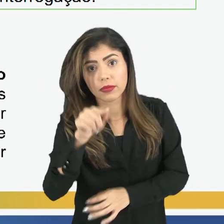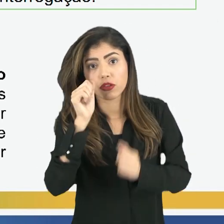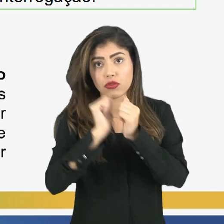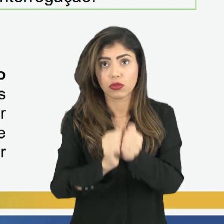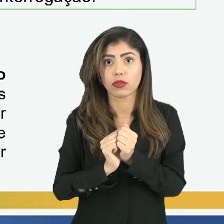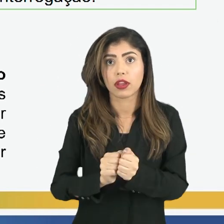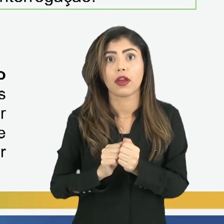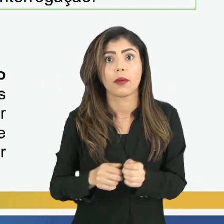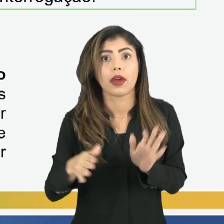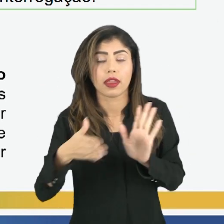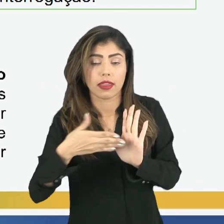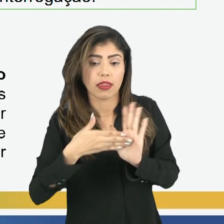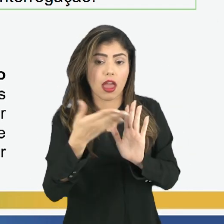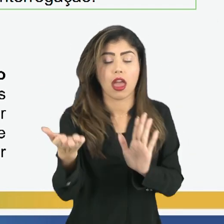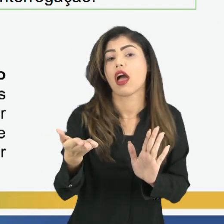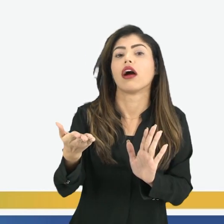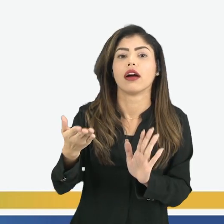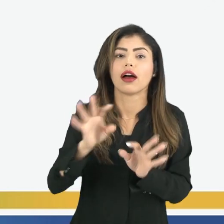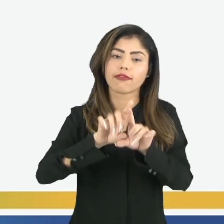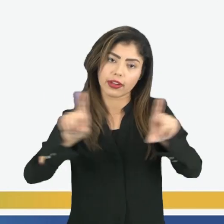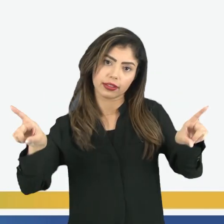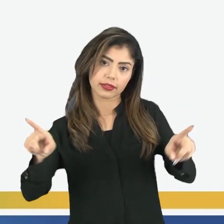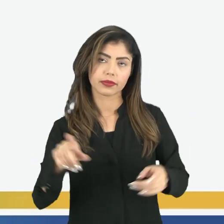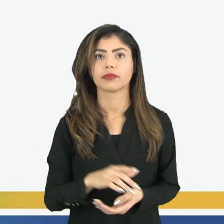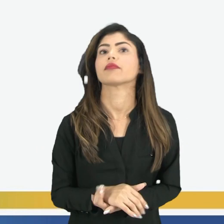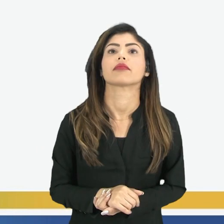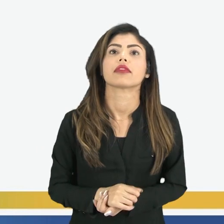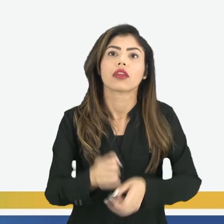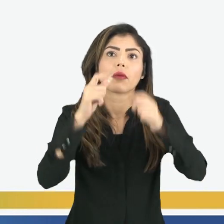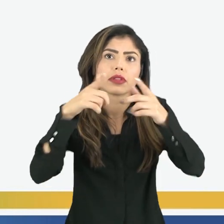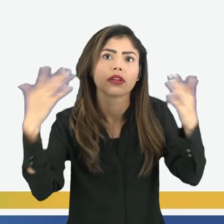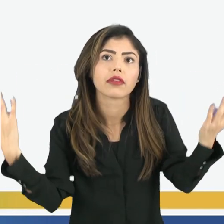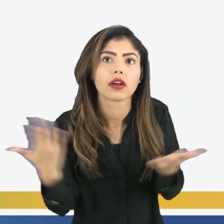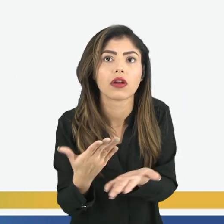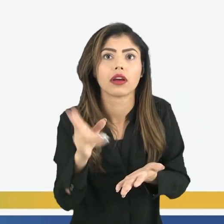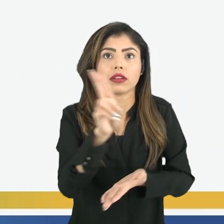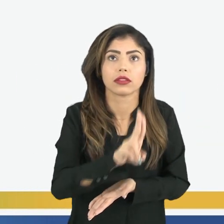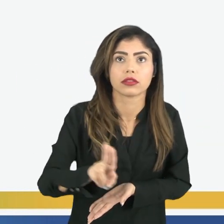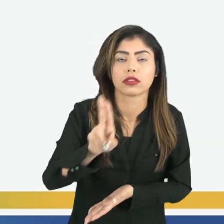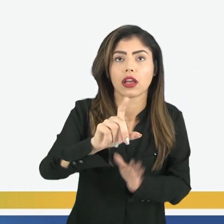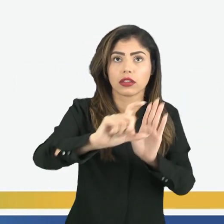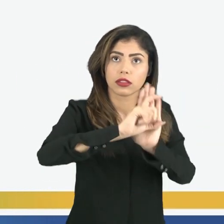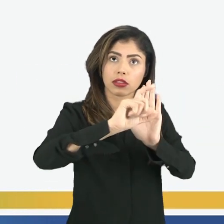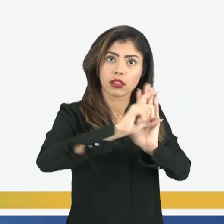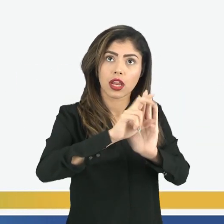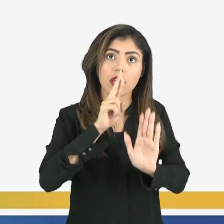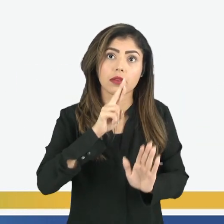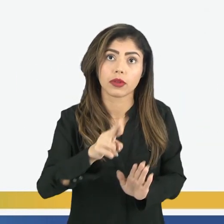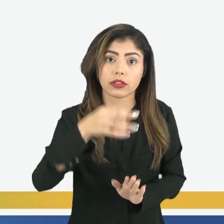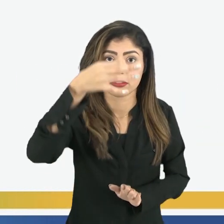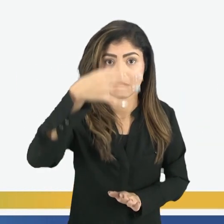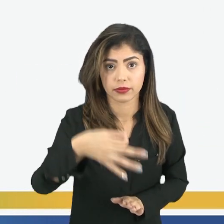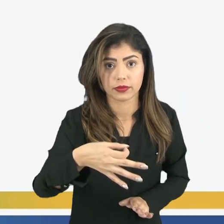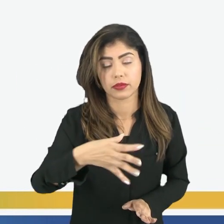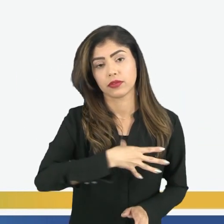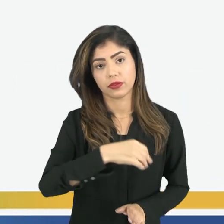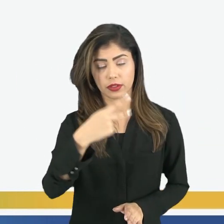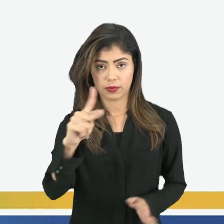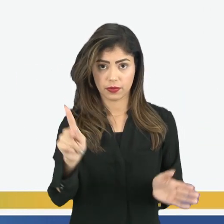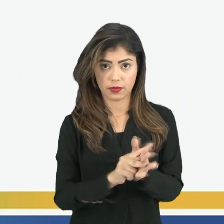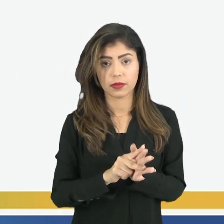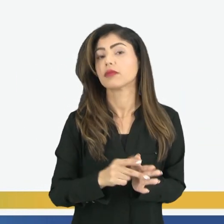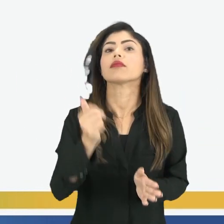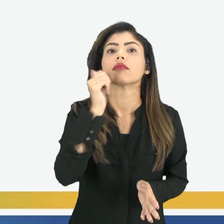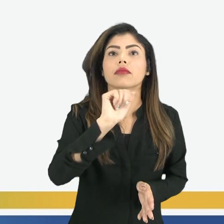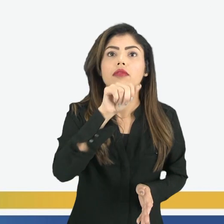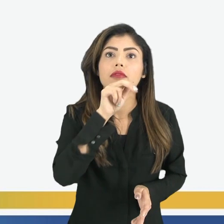exclamação, para enfatizar o enunciado. Observe agora o trecho com a resposta do filho para a pergunta da mãe.